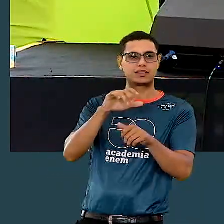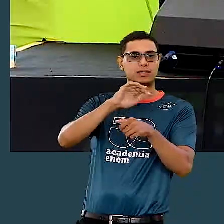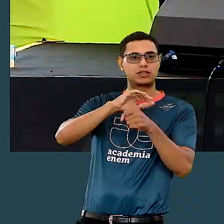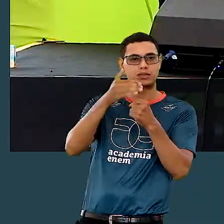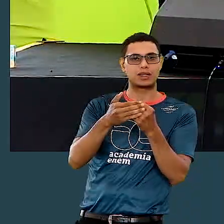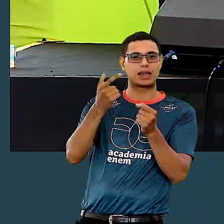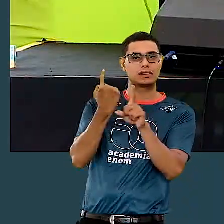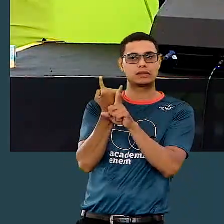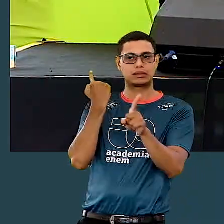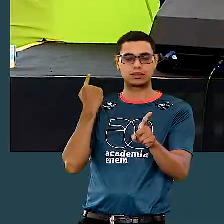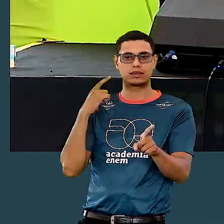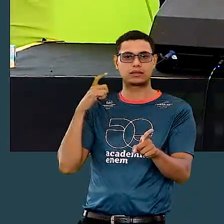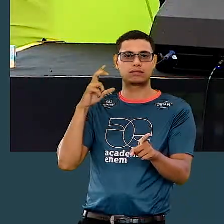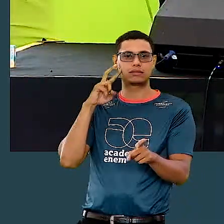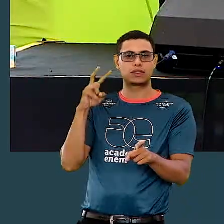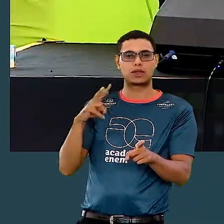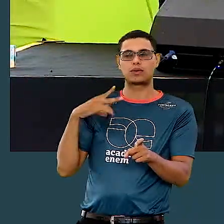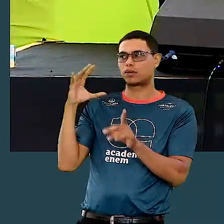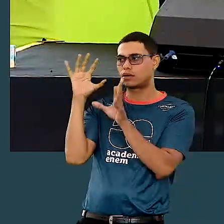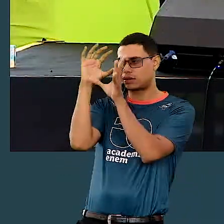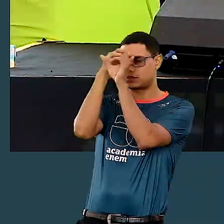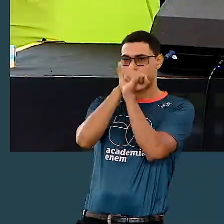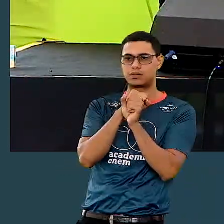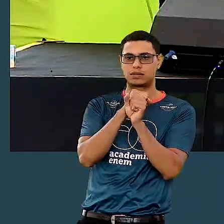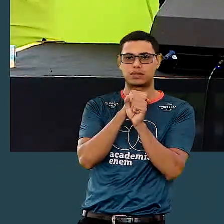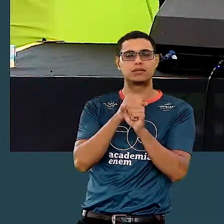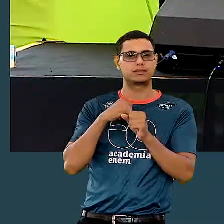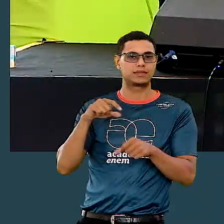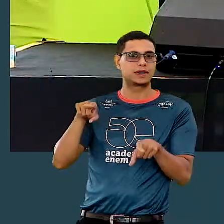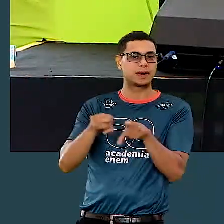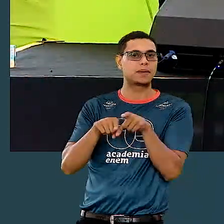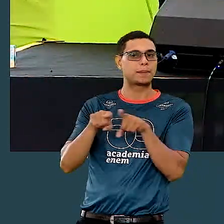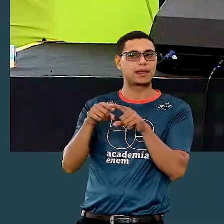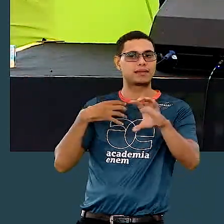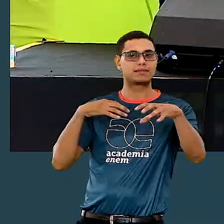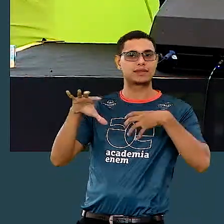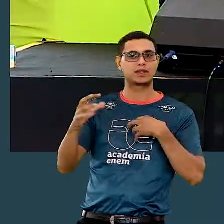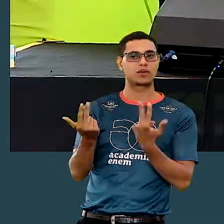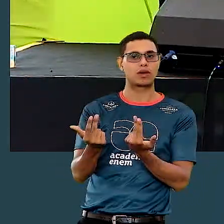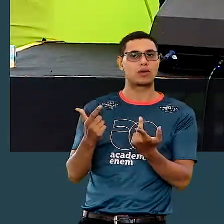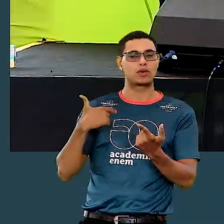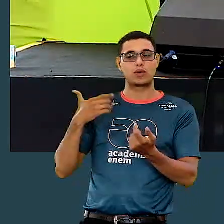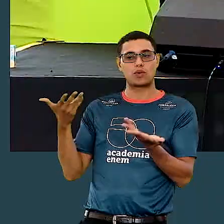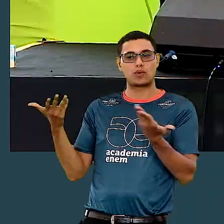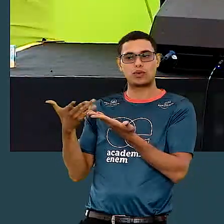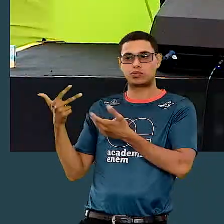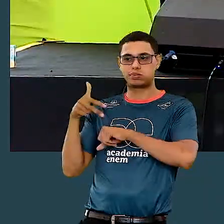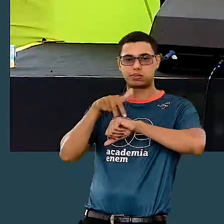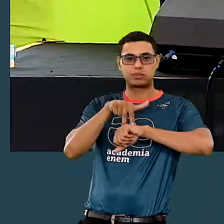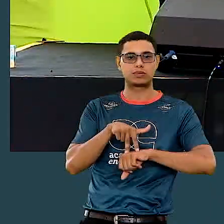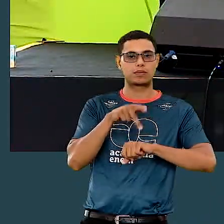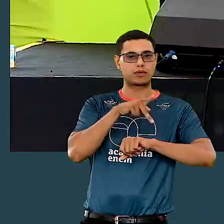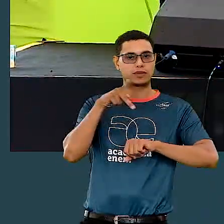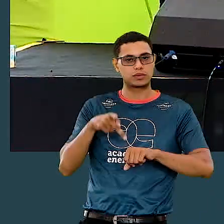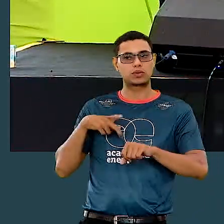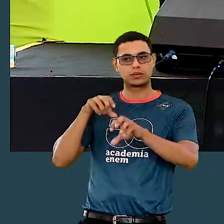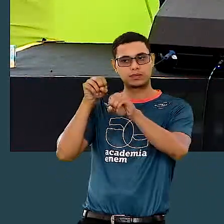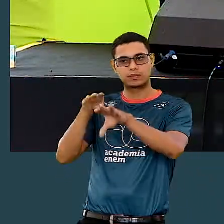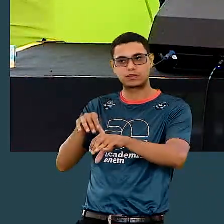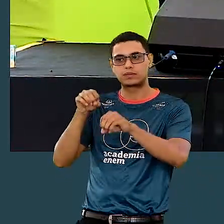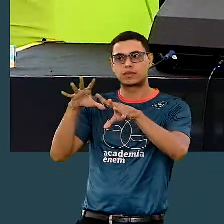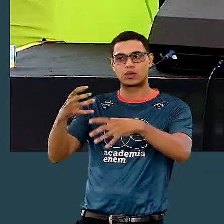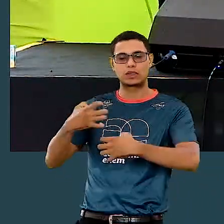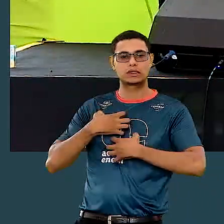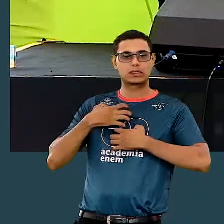como esse, e aí aprendi a dar aula vendo o Miquiles dando aula aqui. E é muito bonito estar aqui hoje como professor de vocês. Eu estou